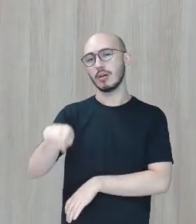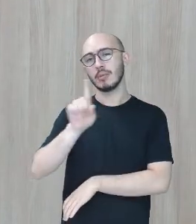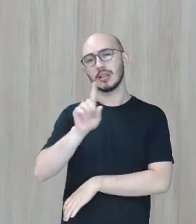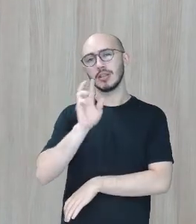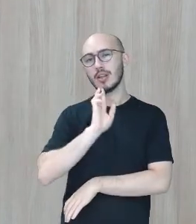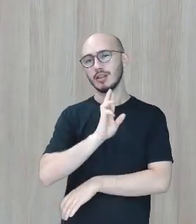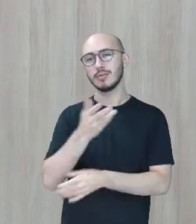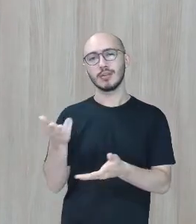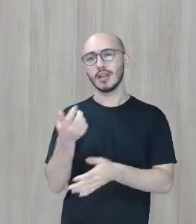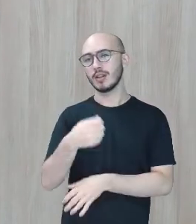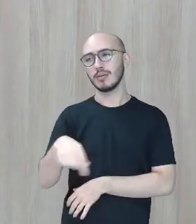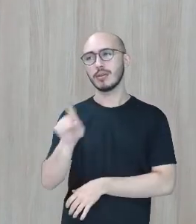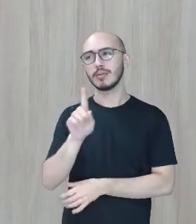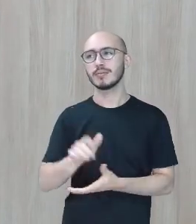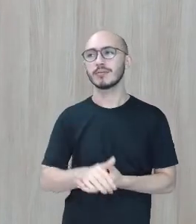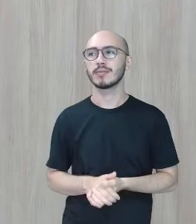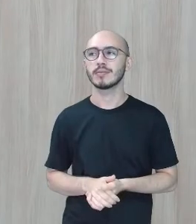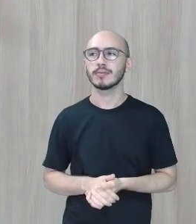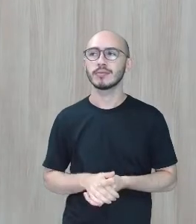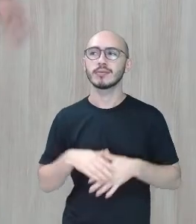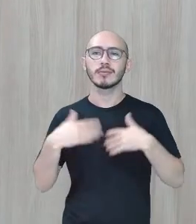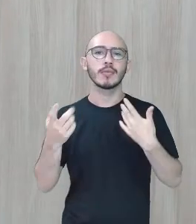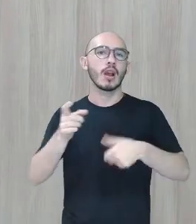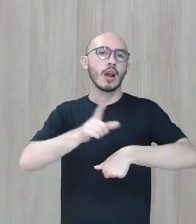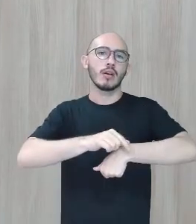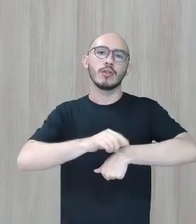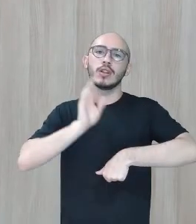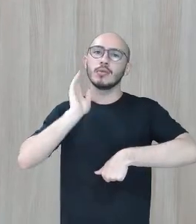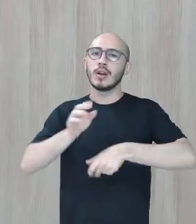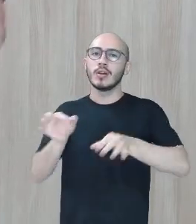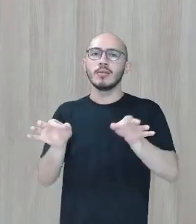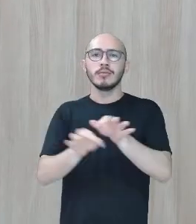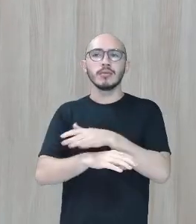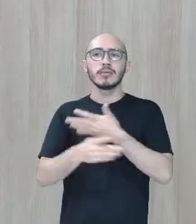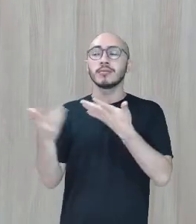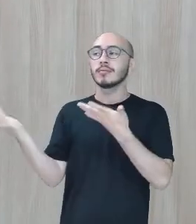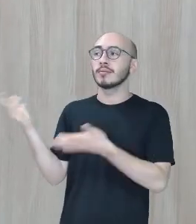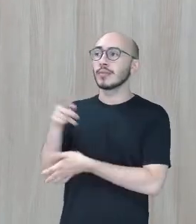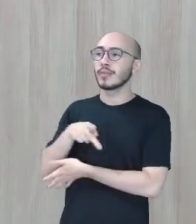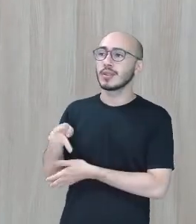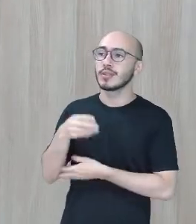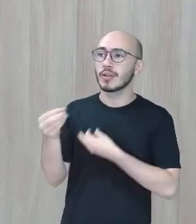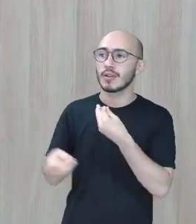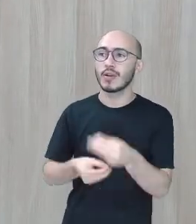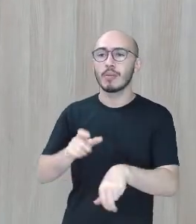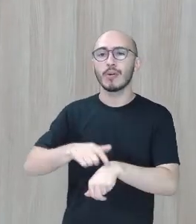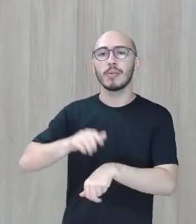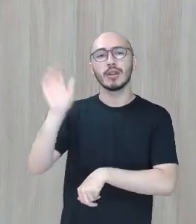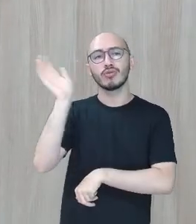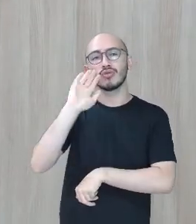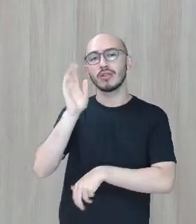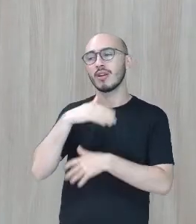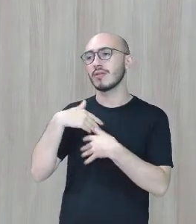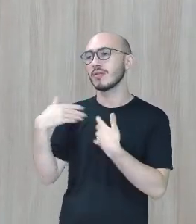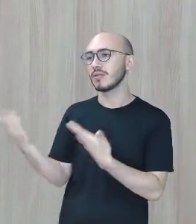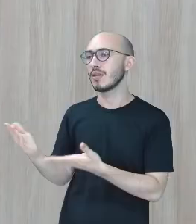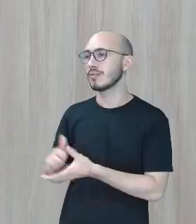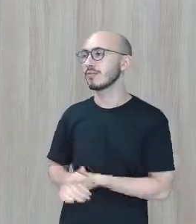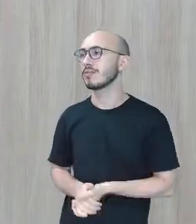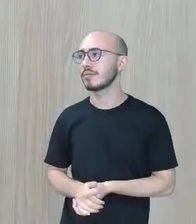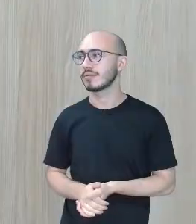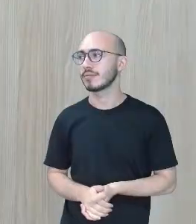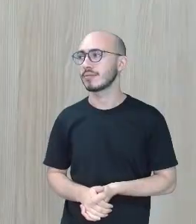resolver a questão. E estourei o tempo, vou passar a palavra aqui para a Briane, para ela dizer só tchau. Corta a câmera e